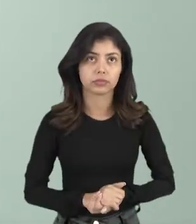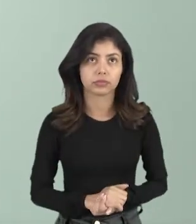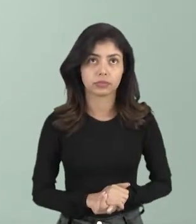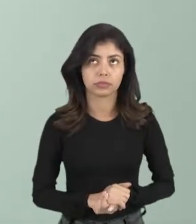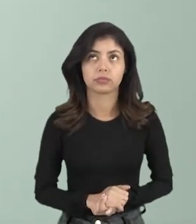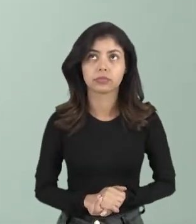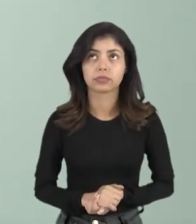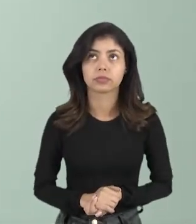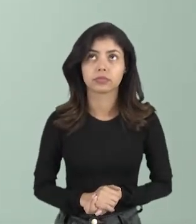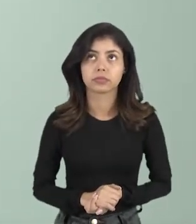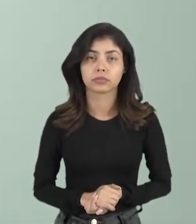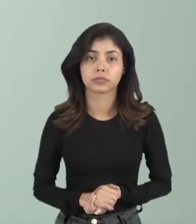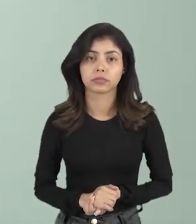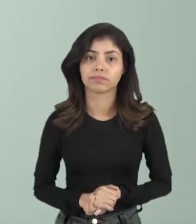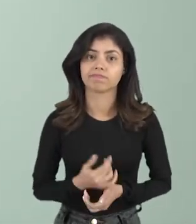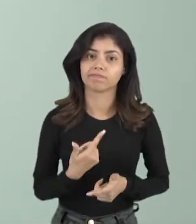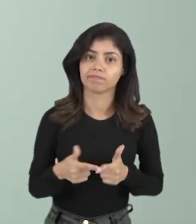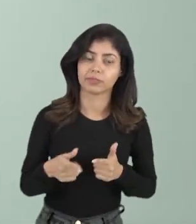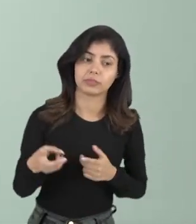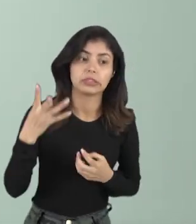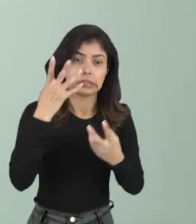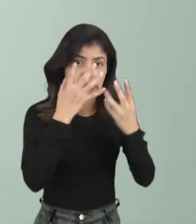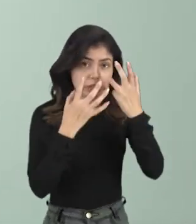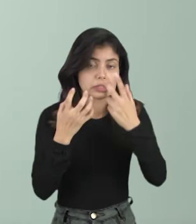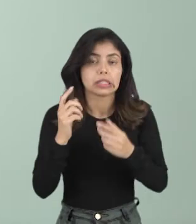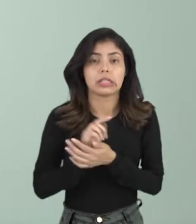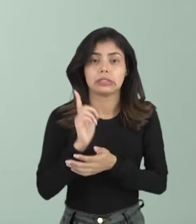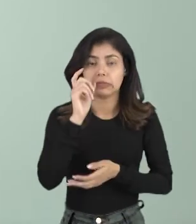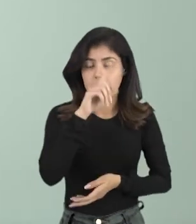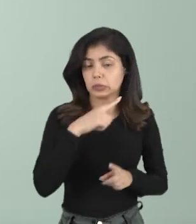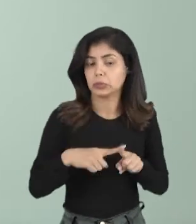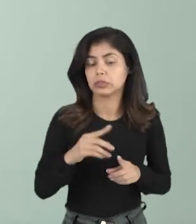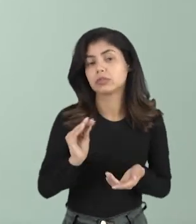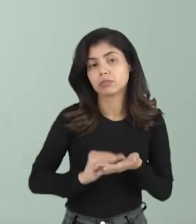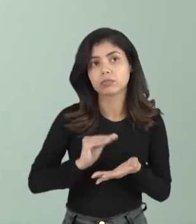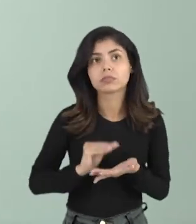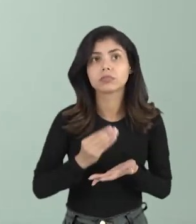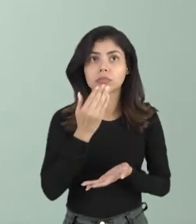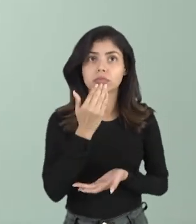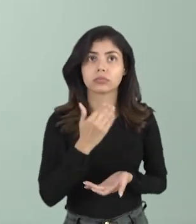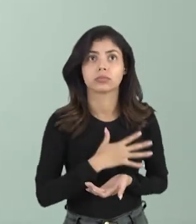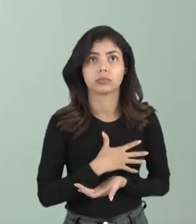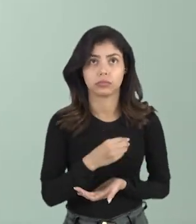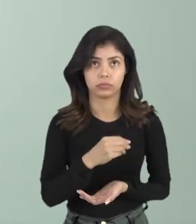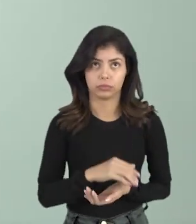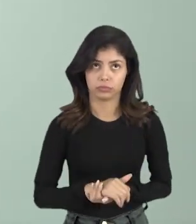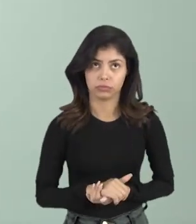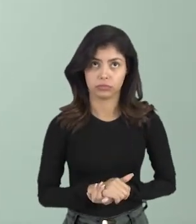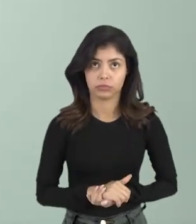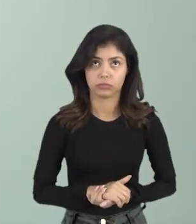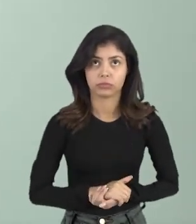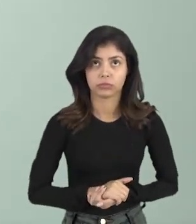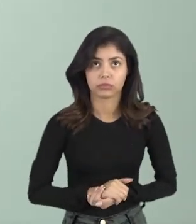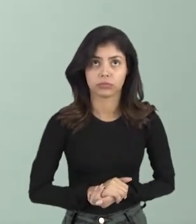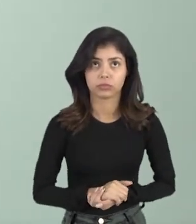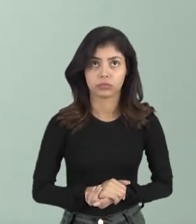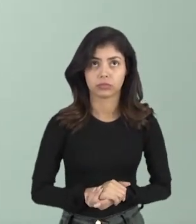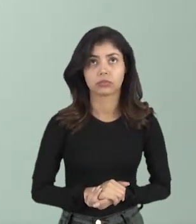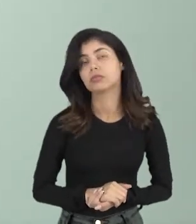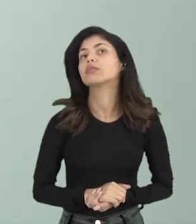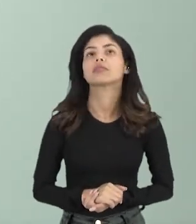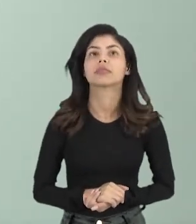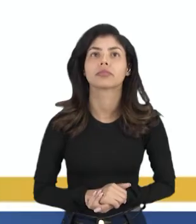ali meio que numa situação de desespero realmente, porque faltava alimento para os filhos. A